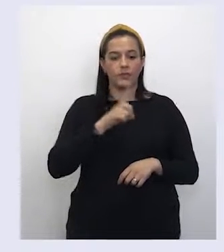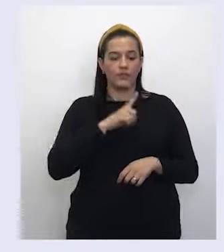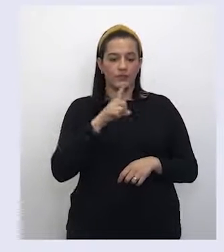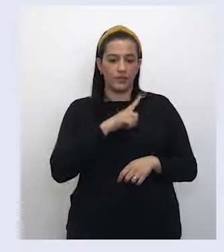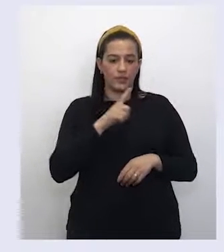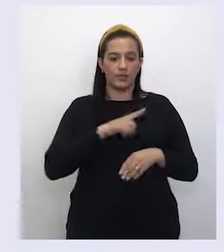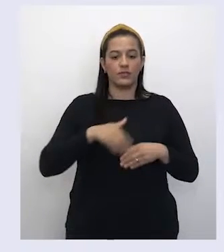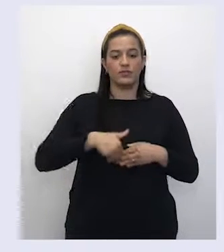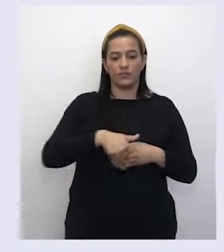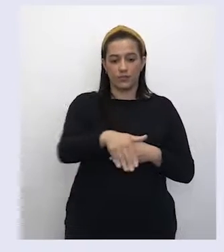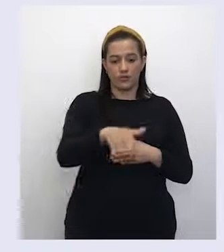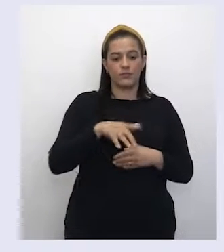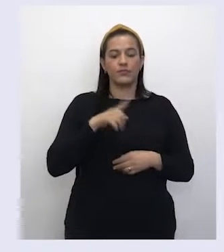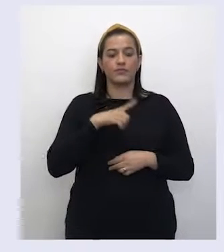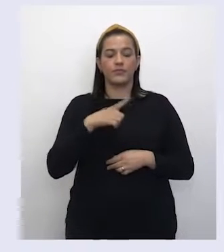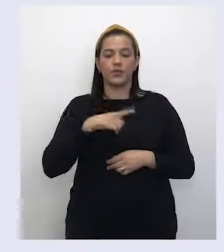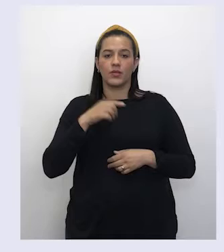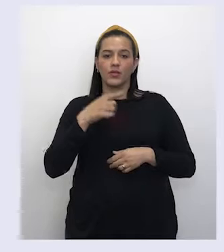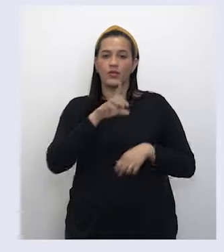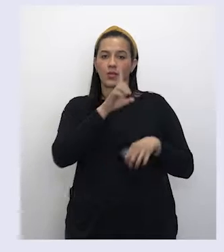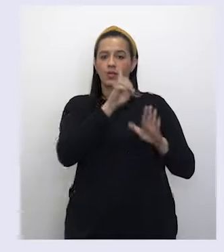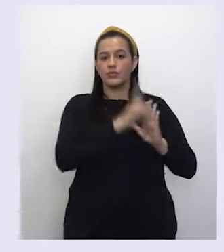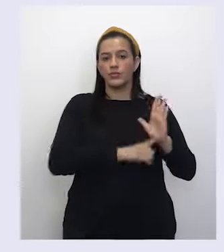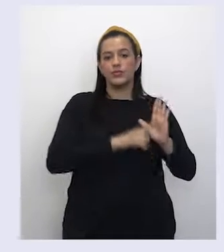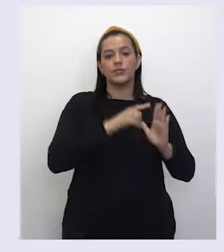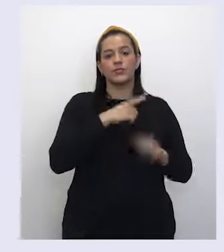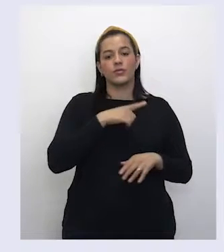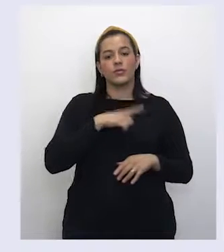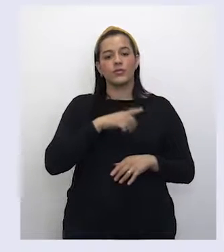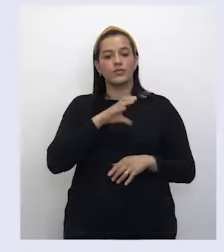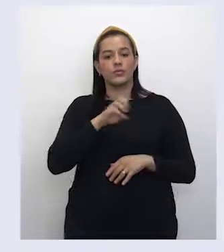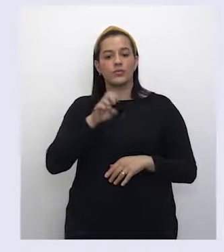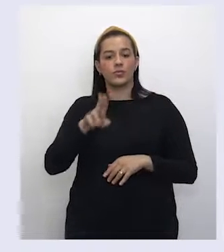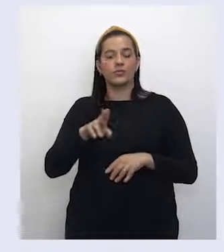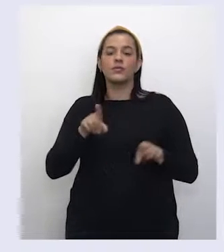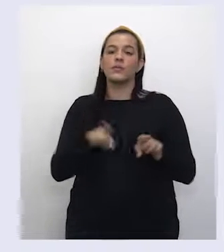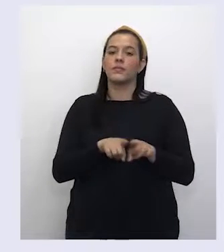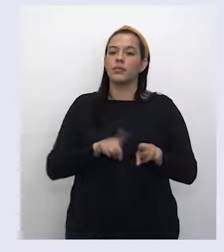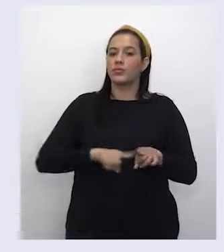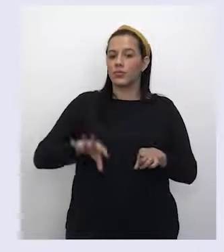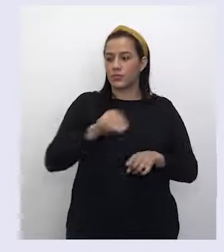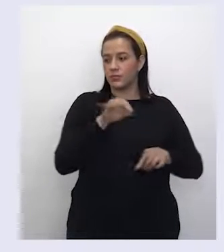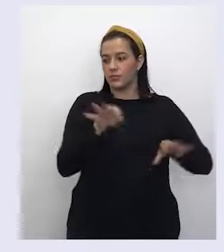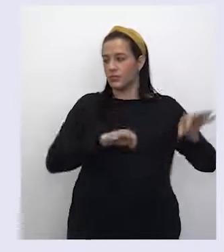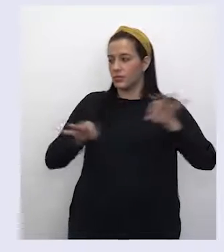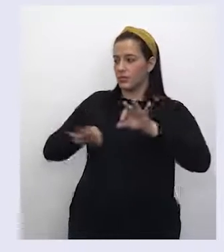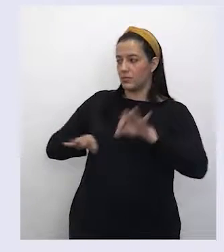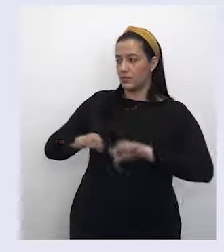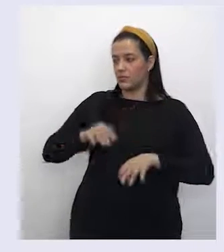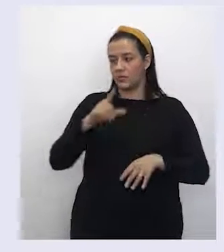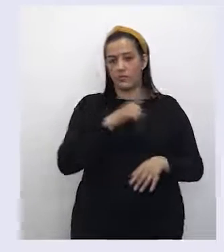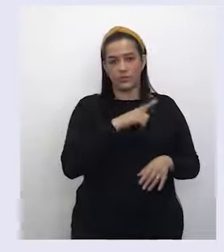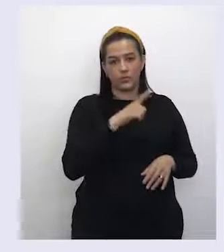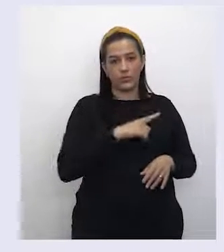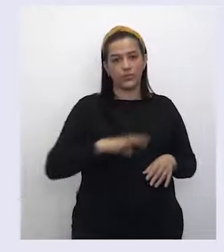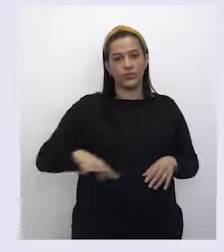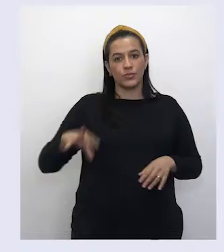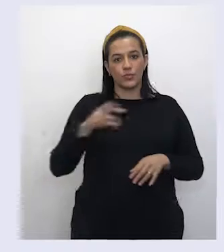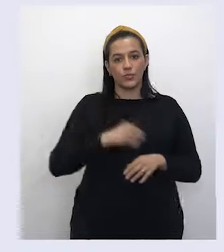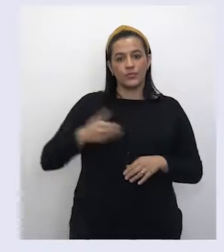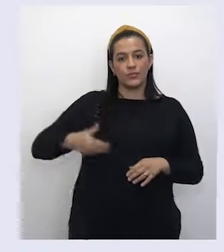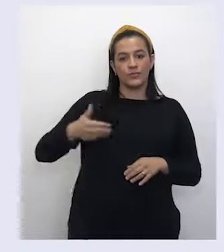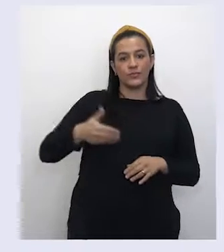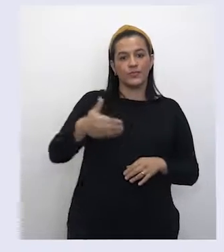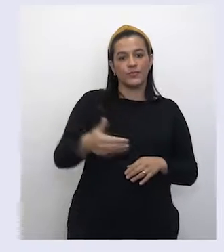seu logo mais, a diretoria da Sul 1. Então, vão se preparando, né? Até no litoral pode estar aparecendo